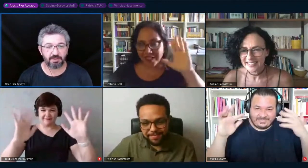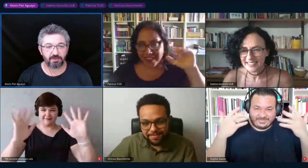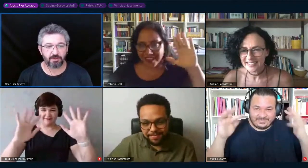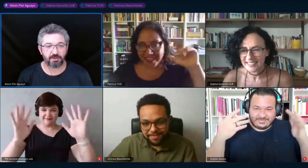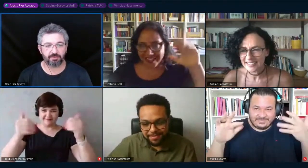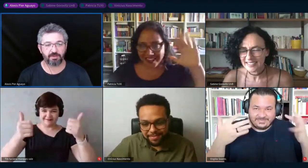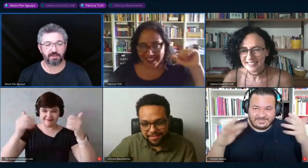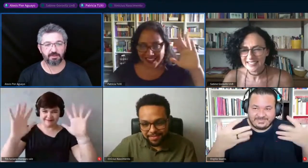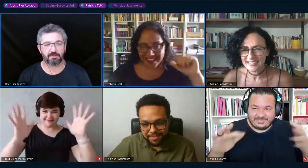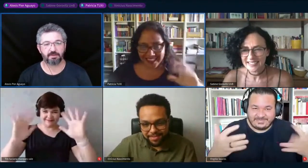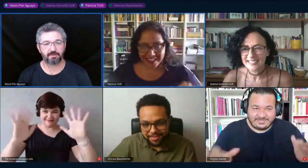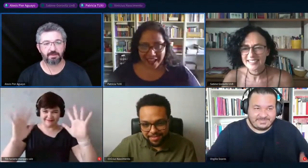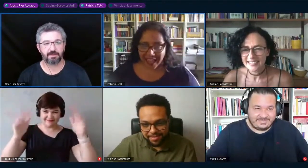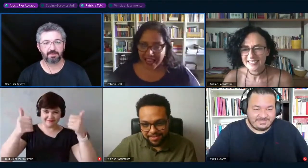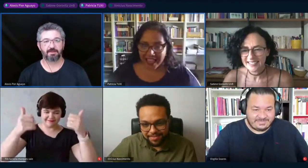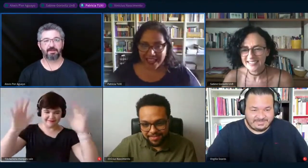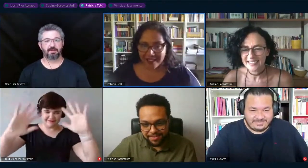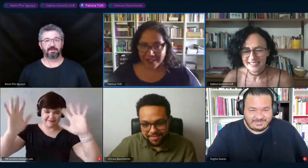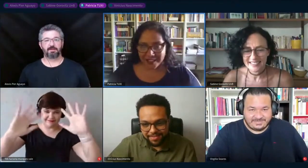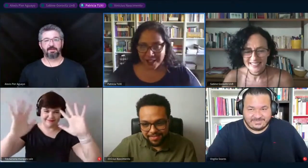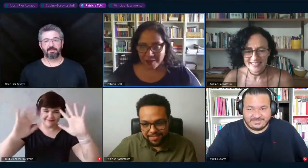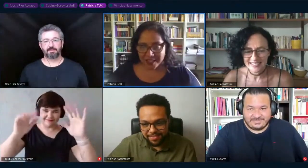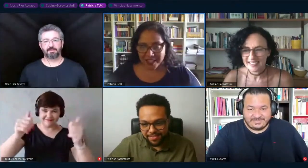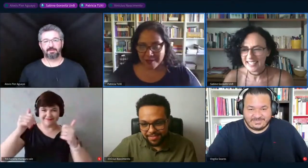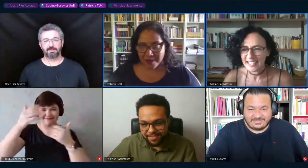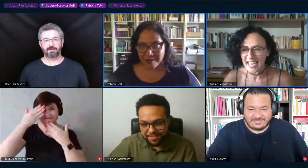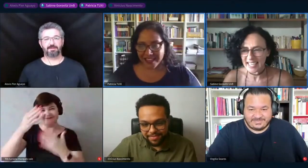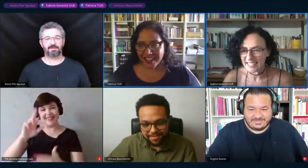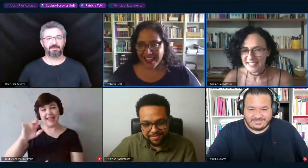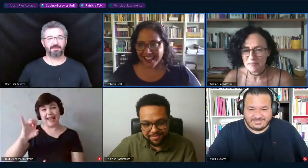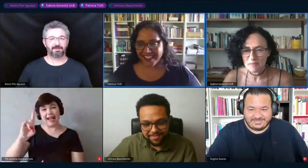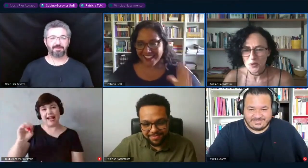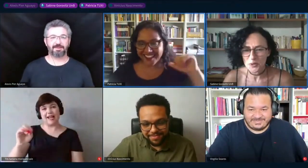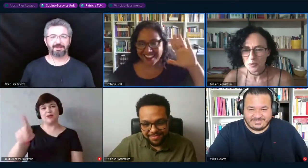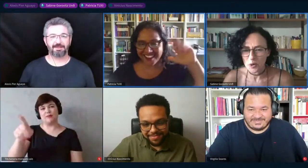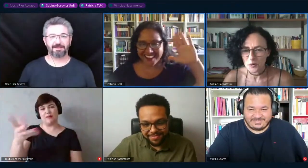pelo suporte todo, viu, querido? Ele é incrível sempre. Ele é.